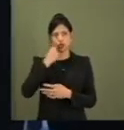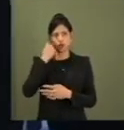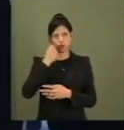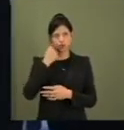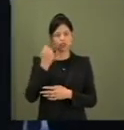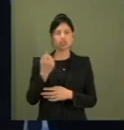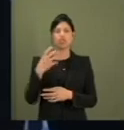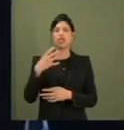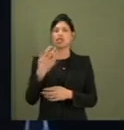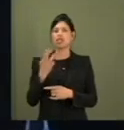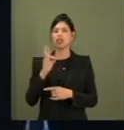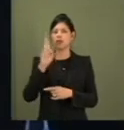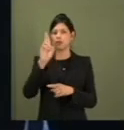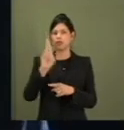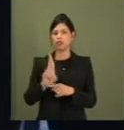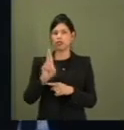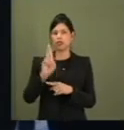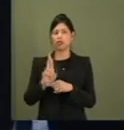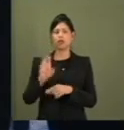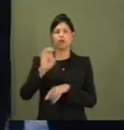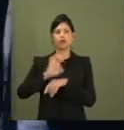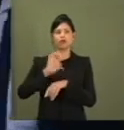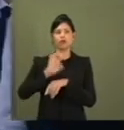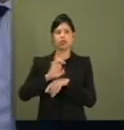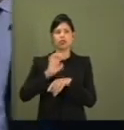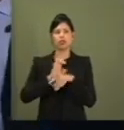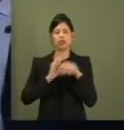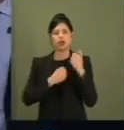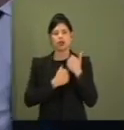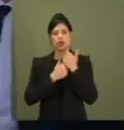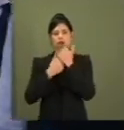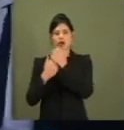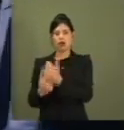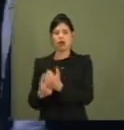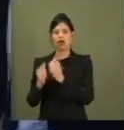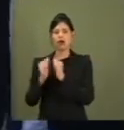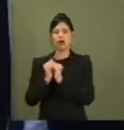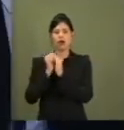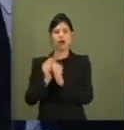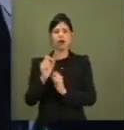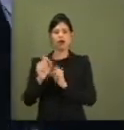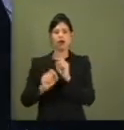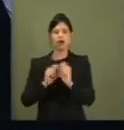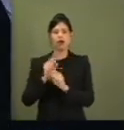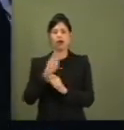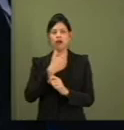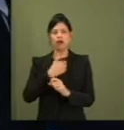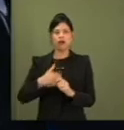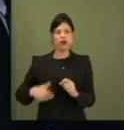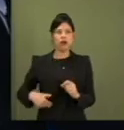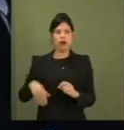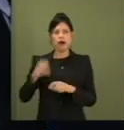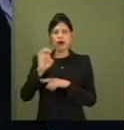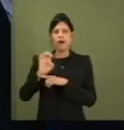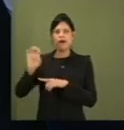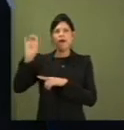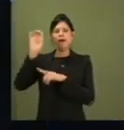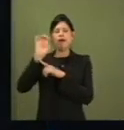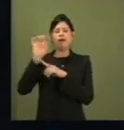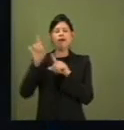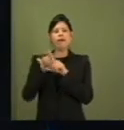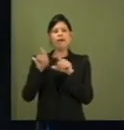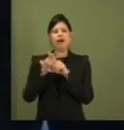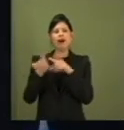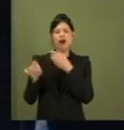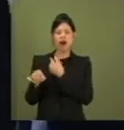de atuar, está dando todo o apoio junto às instâncias do governo estadual e federal para